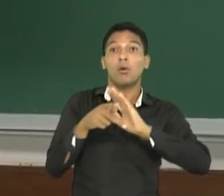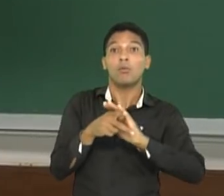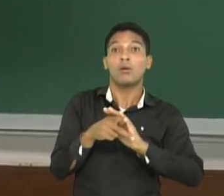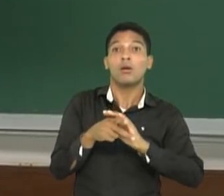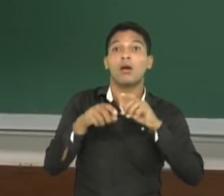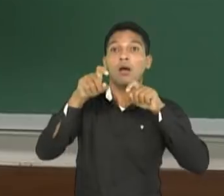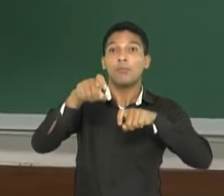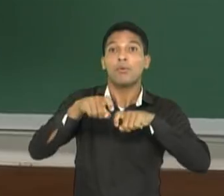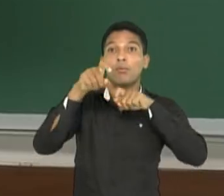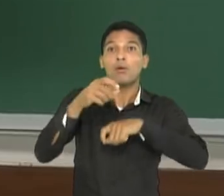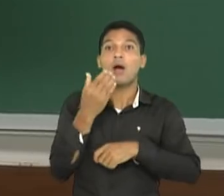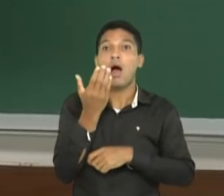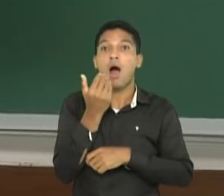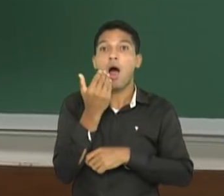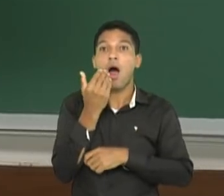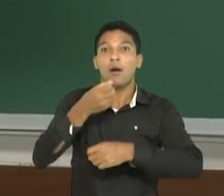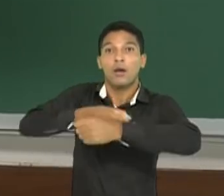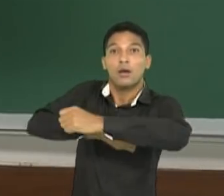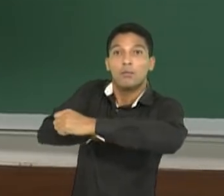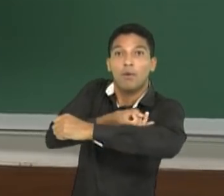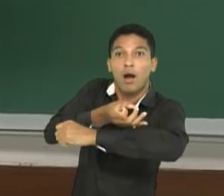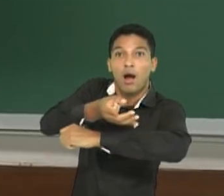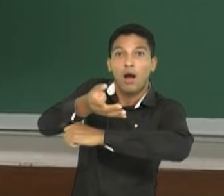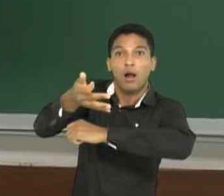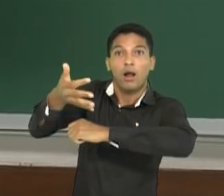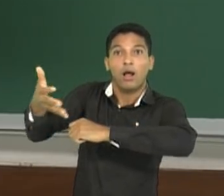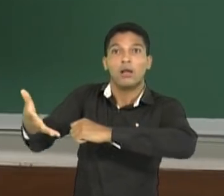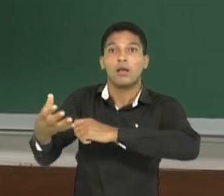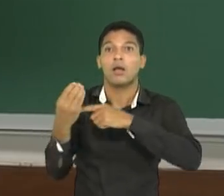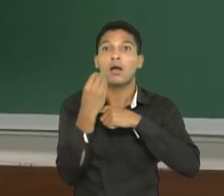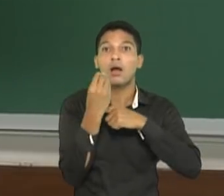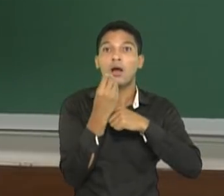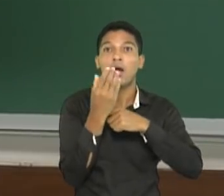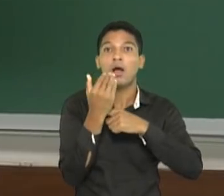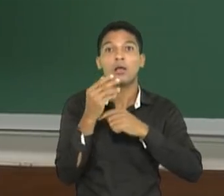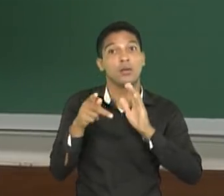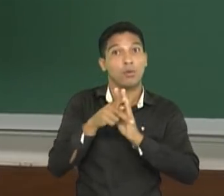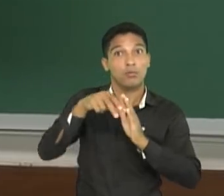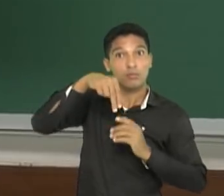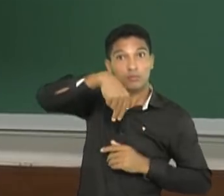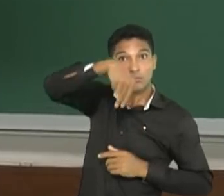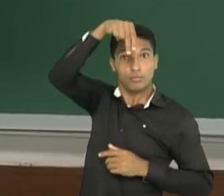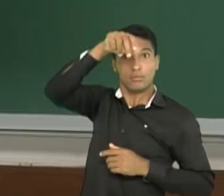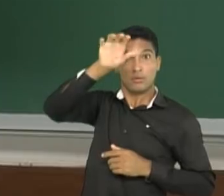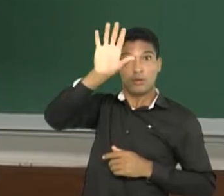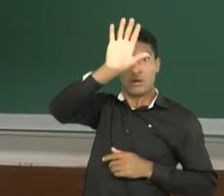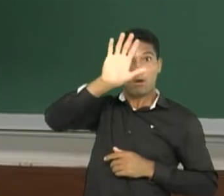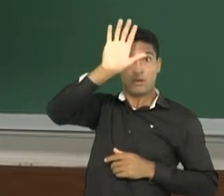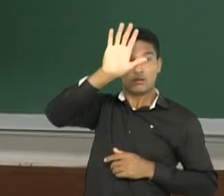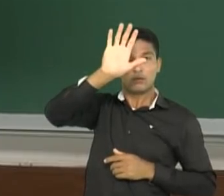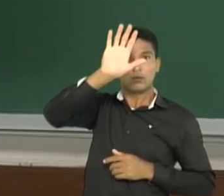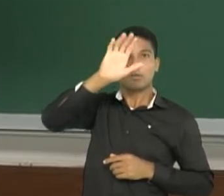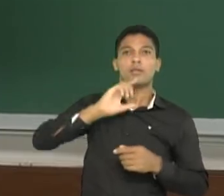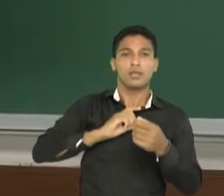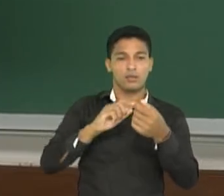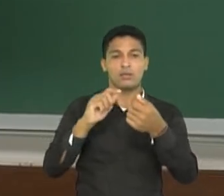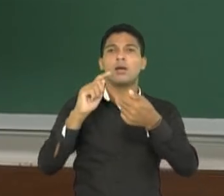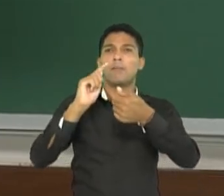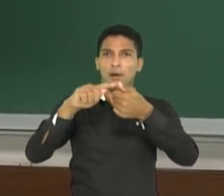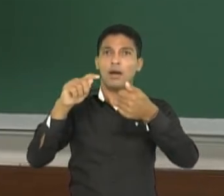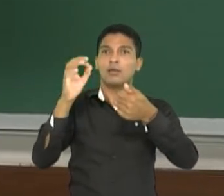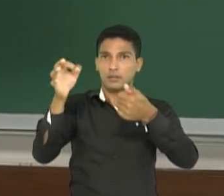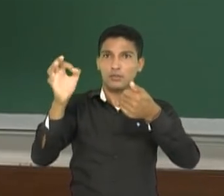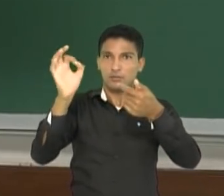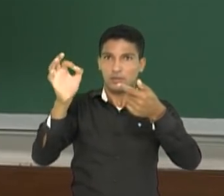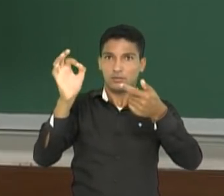de alimentos, quando a gente falou ali na aula da produção de alimentos da região norte, todas as que estão relacionadas aqui estão corretas,